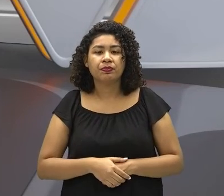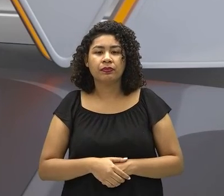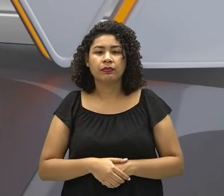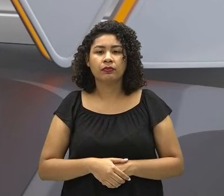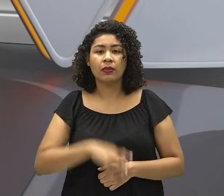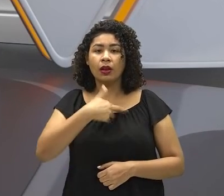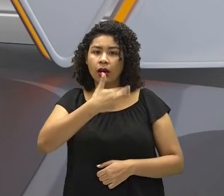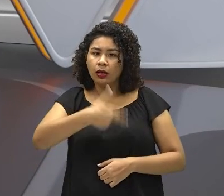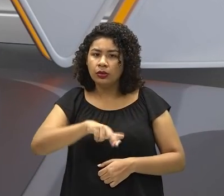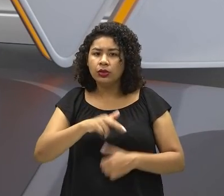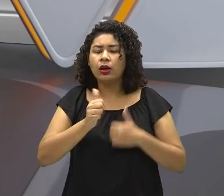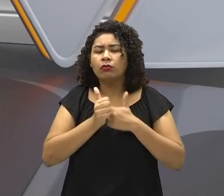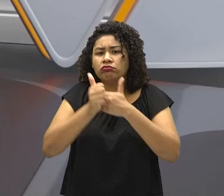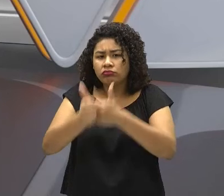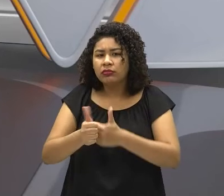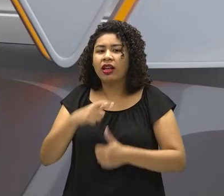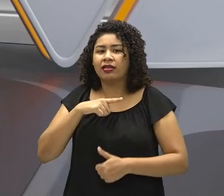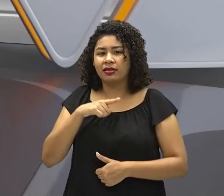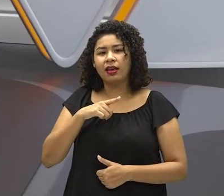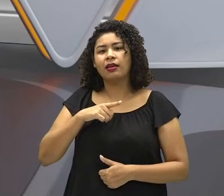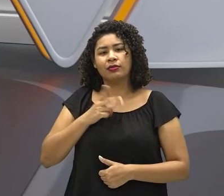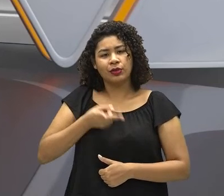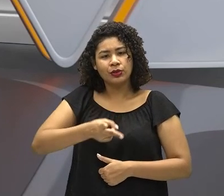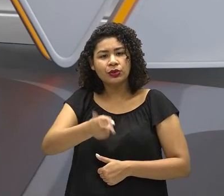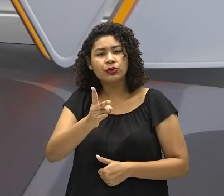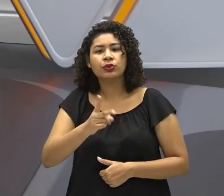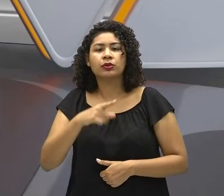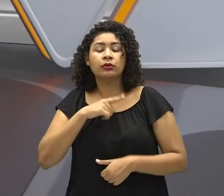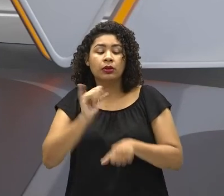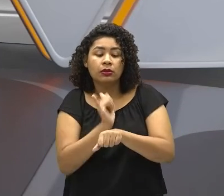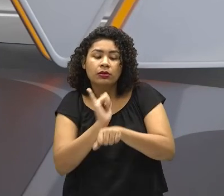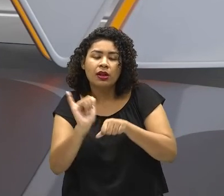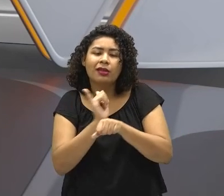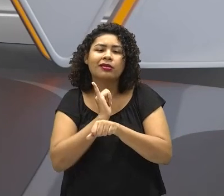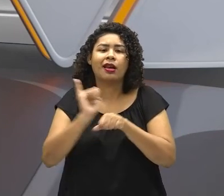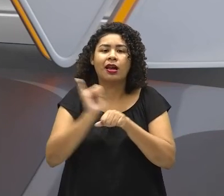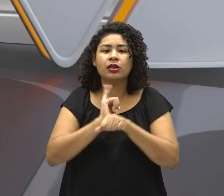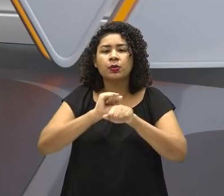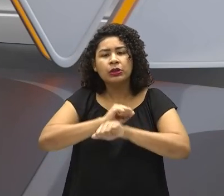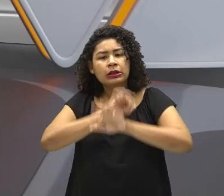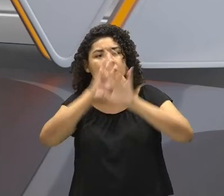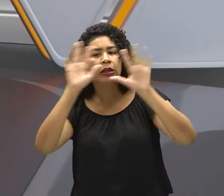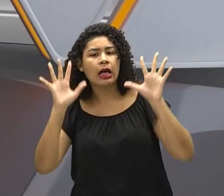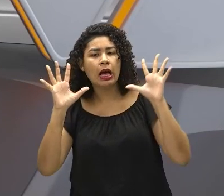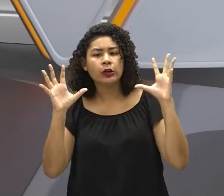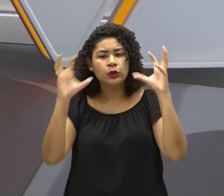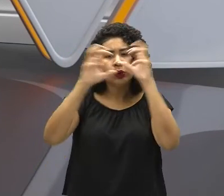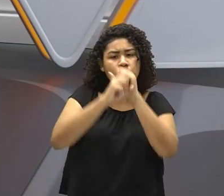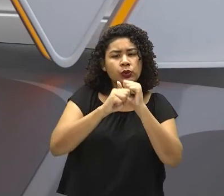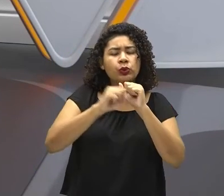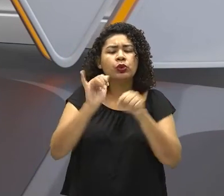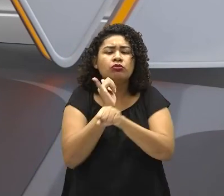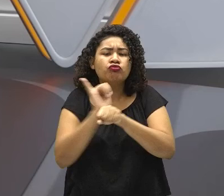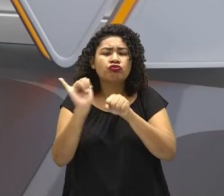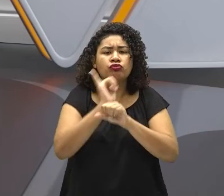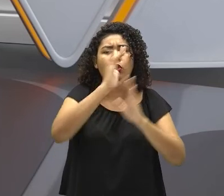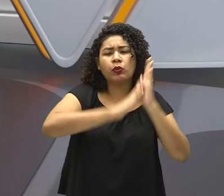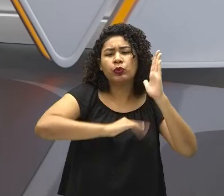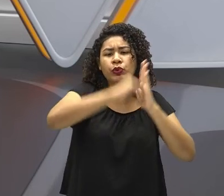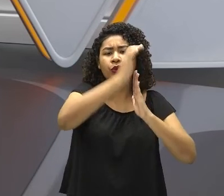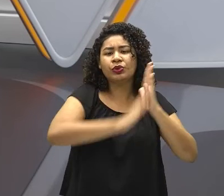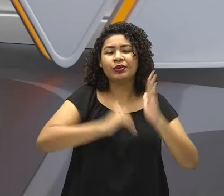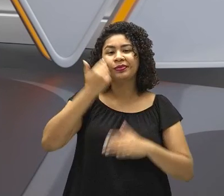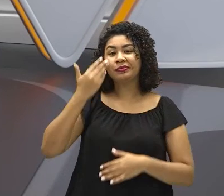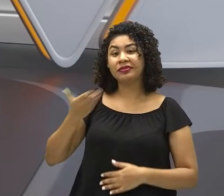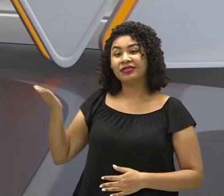com a questão de inovações de técnicas de pintura de claro escuro, como por exemplo nessa imagem que nós temos aqui, você